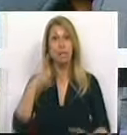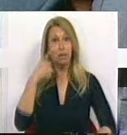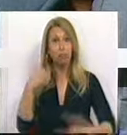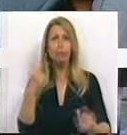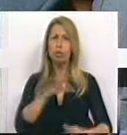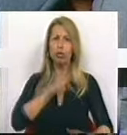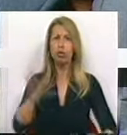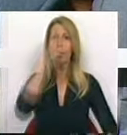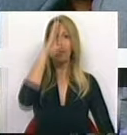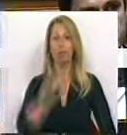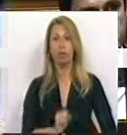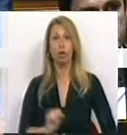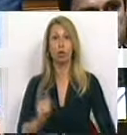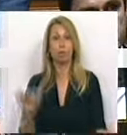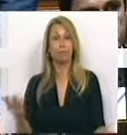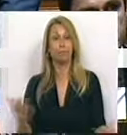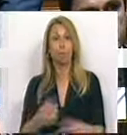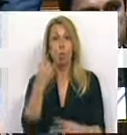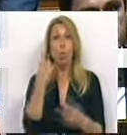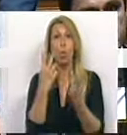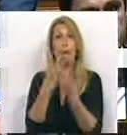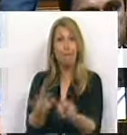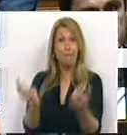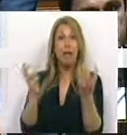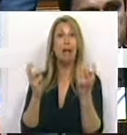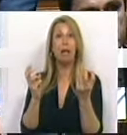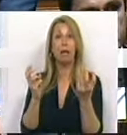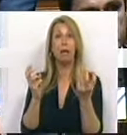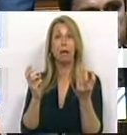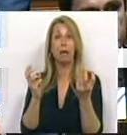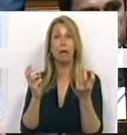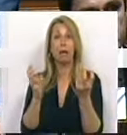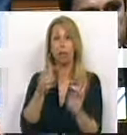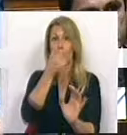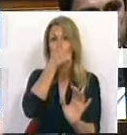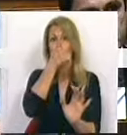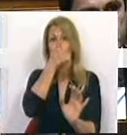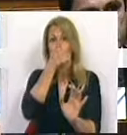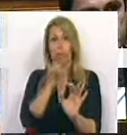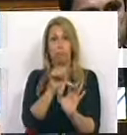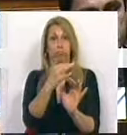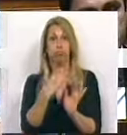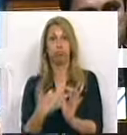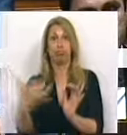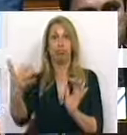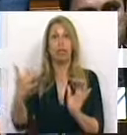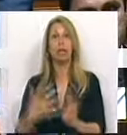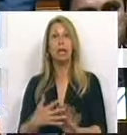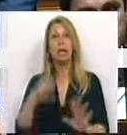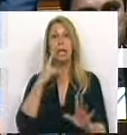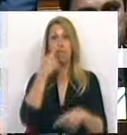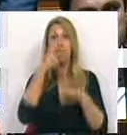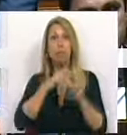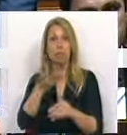vindo de quem vem, de uma bancada tão preenchida de ilustres militantes e dirigentes do